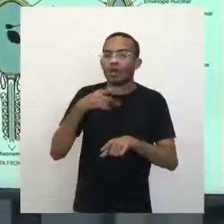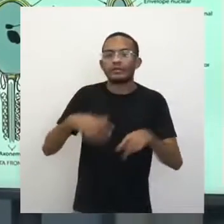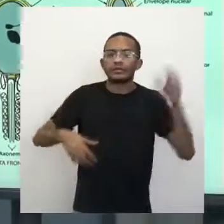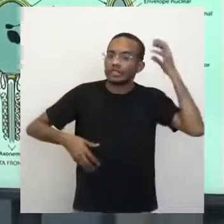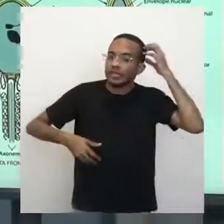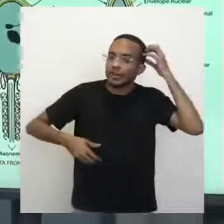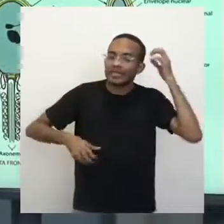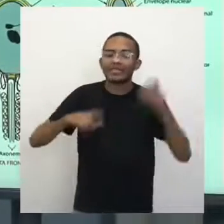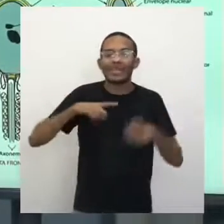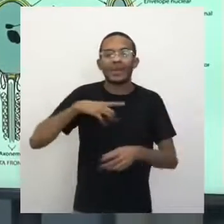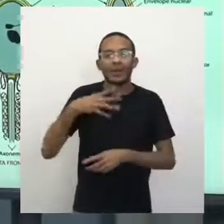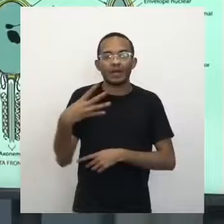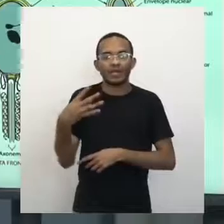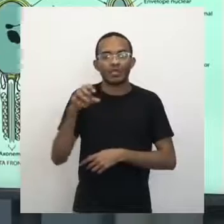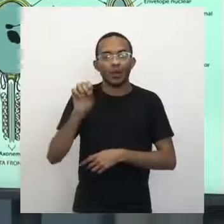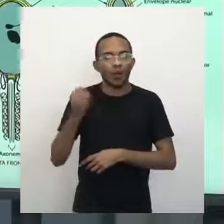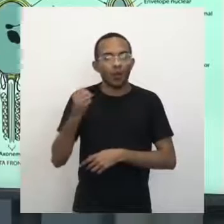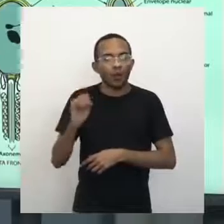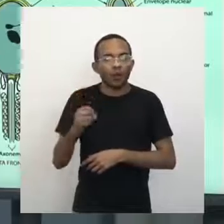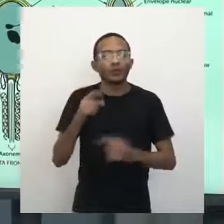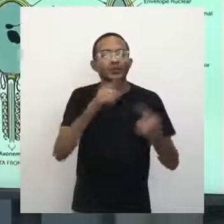ter 48